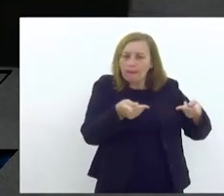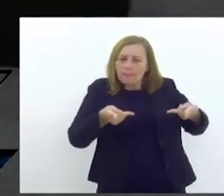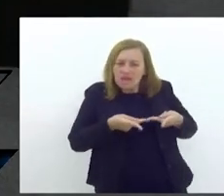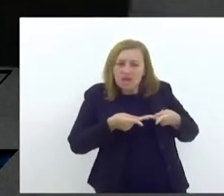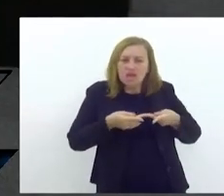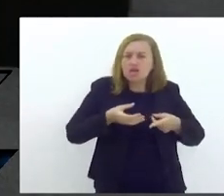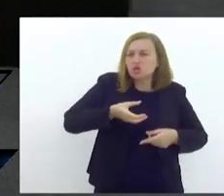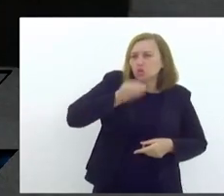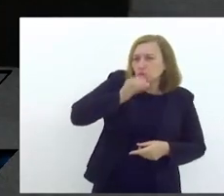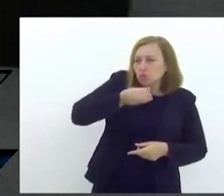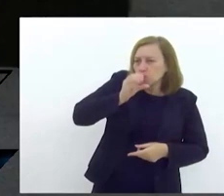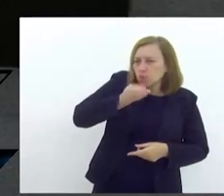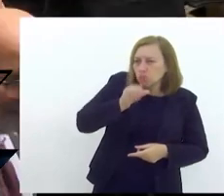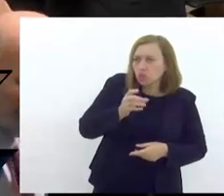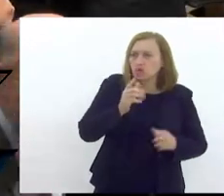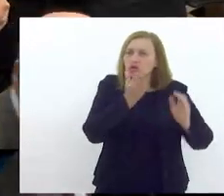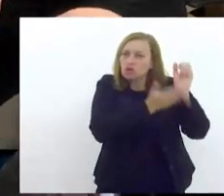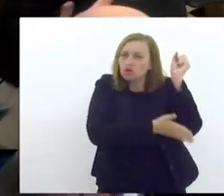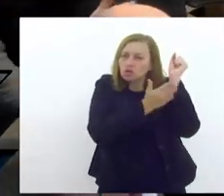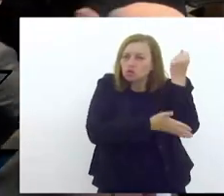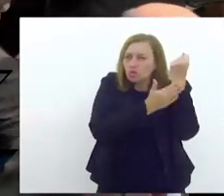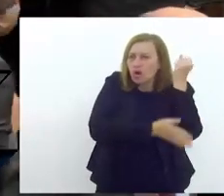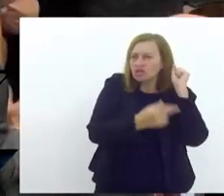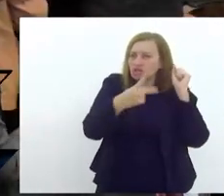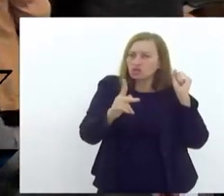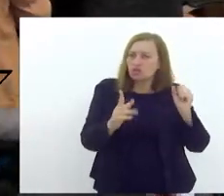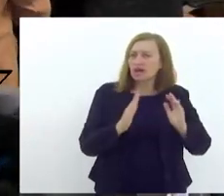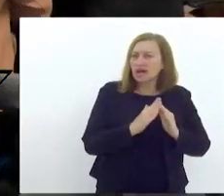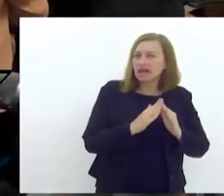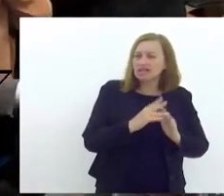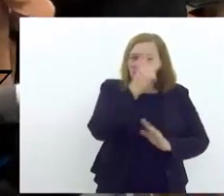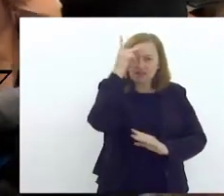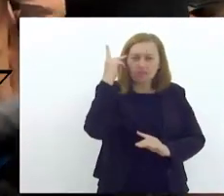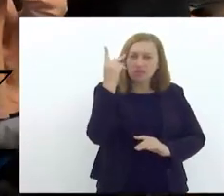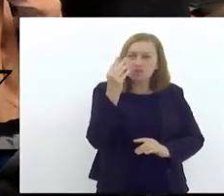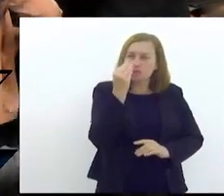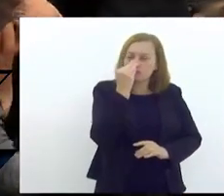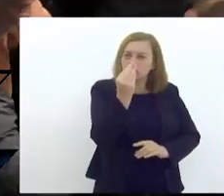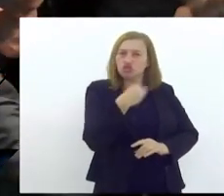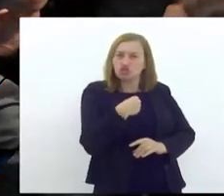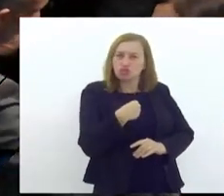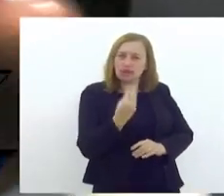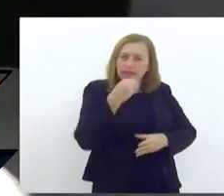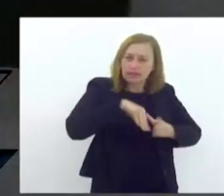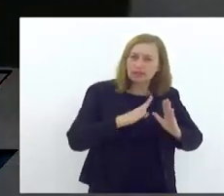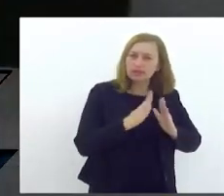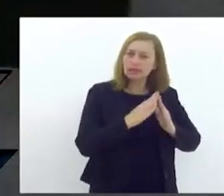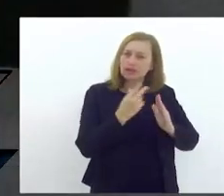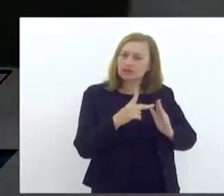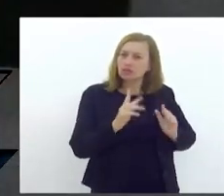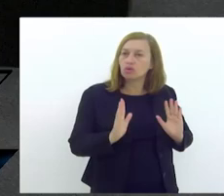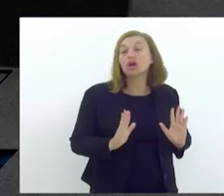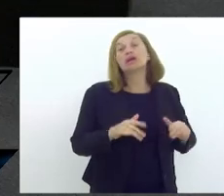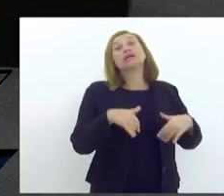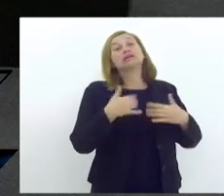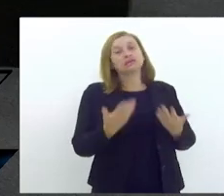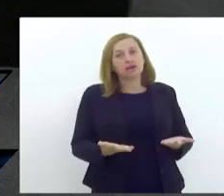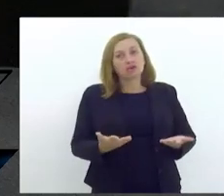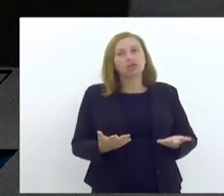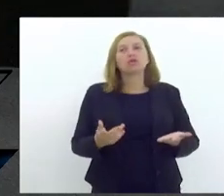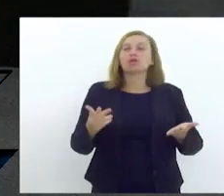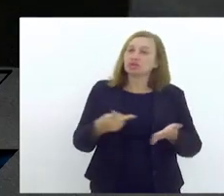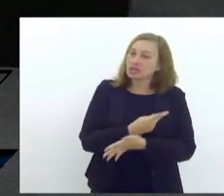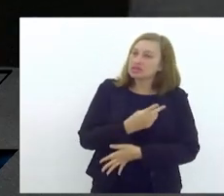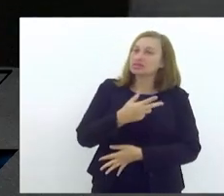um vinho uma cerveja um churrasco na sua casa e alguém se alguém te ofender na sua casa e foi isso que infelizmente o presidente